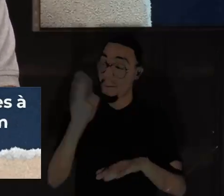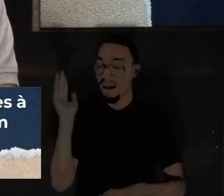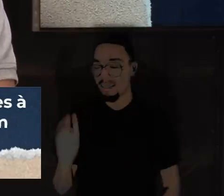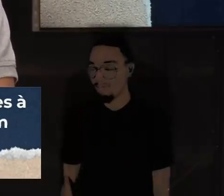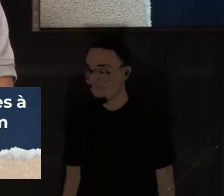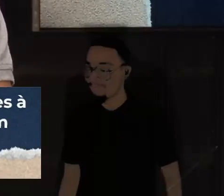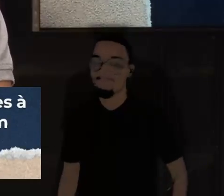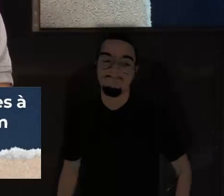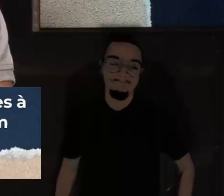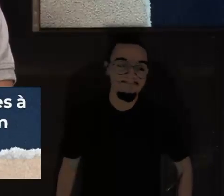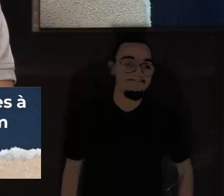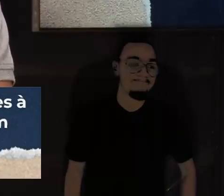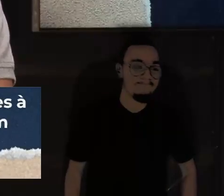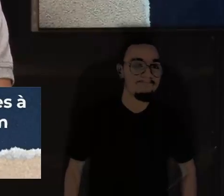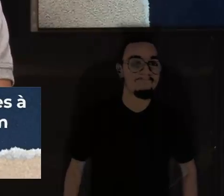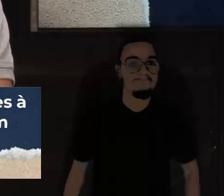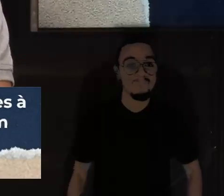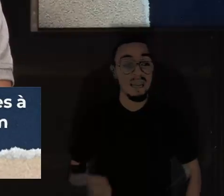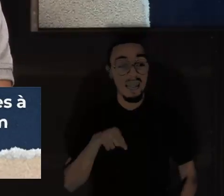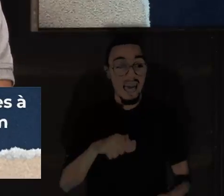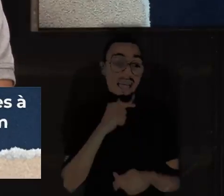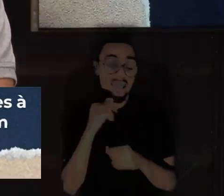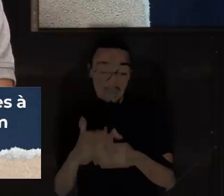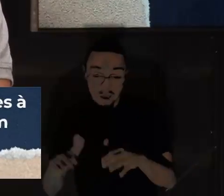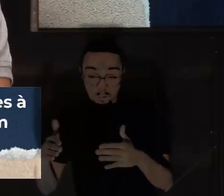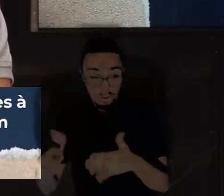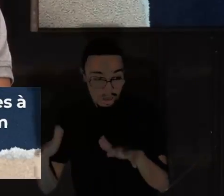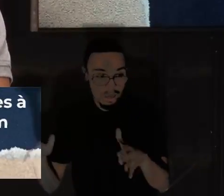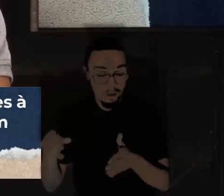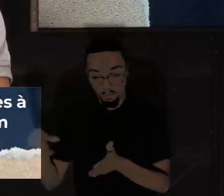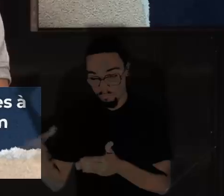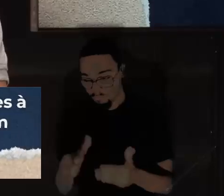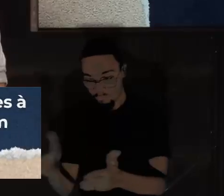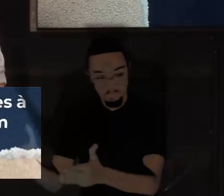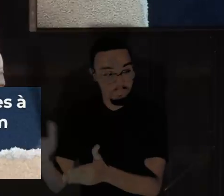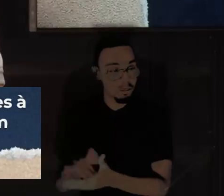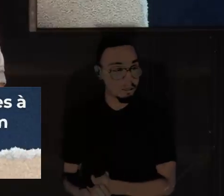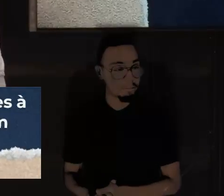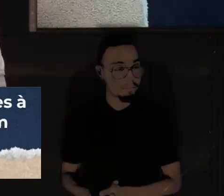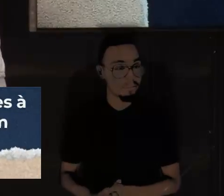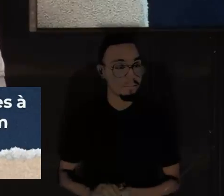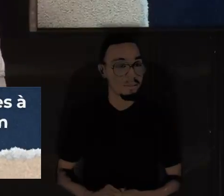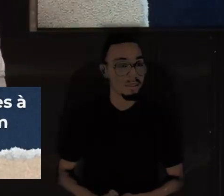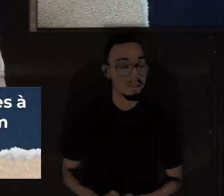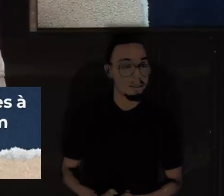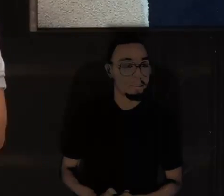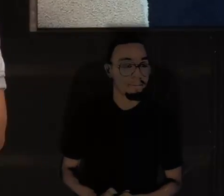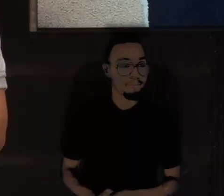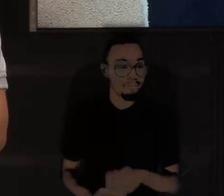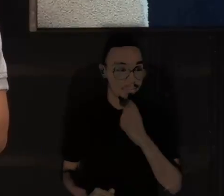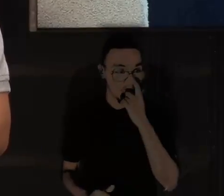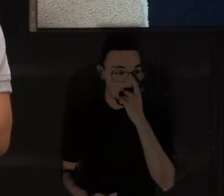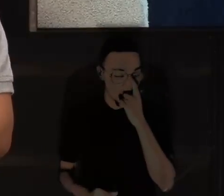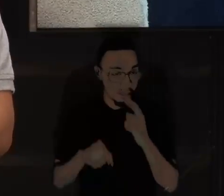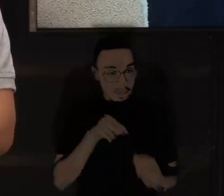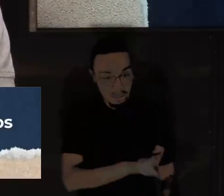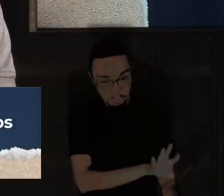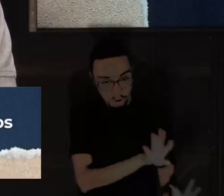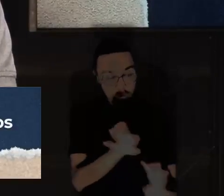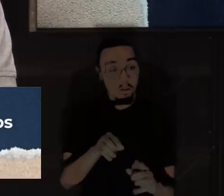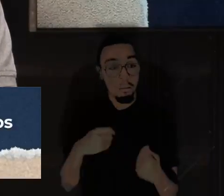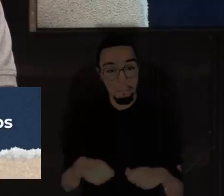este irá com você, ele irá. Mas se eu disser, este não irá com você, ele não irá. Põe o versículo 7.